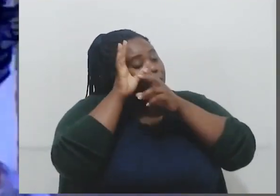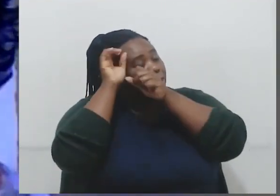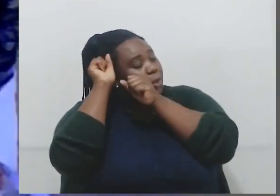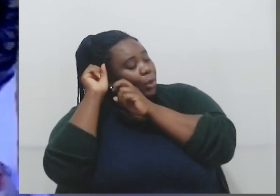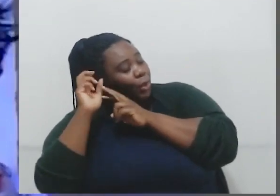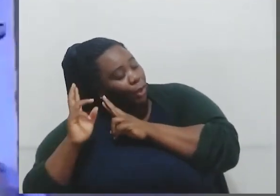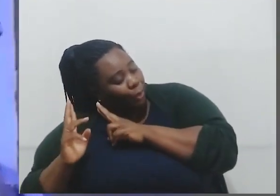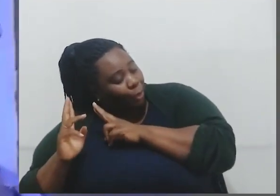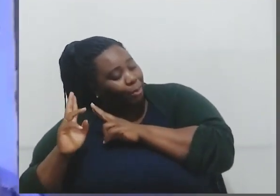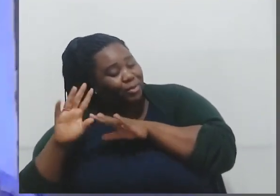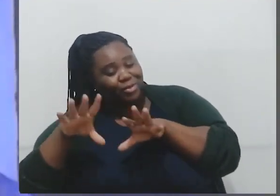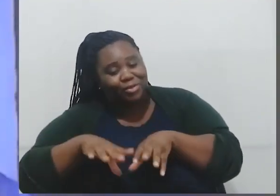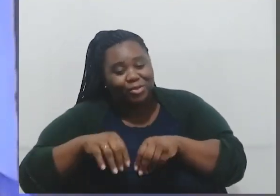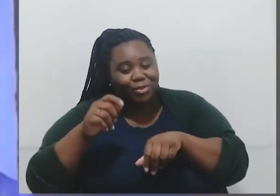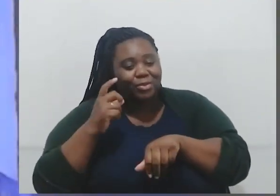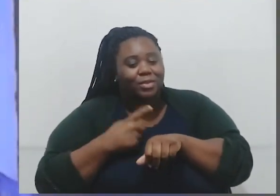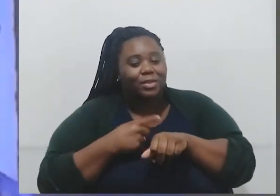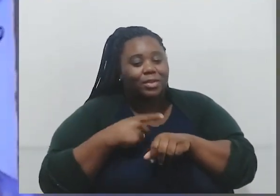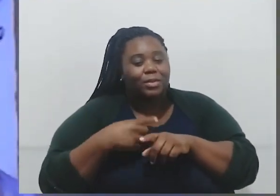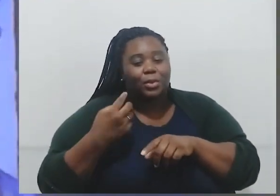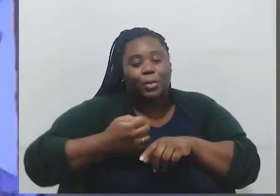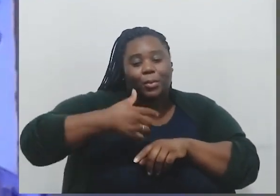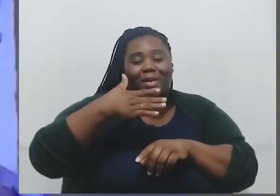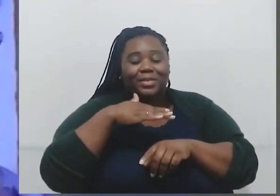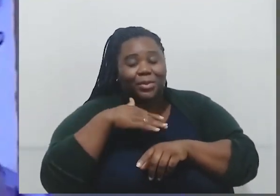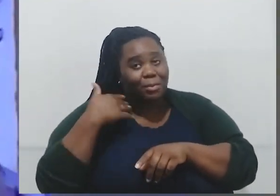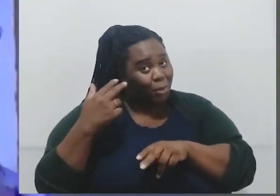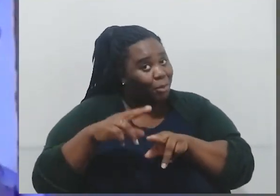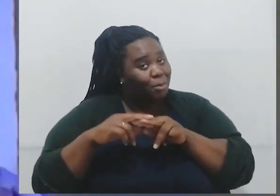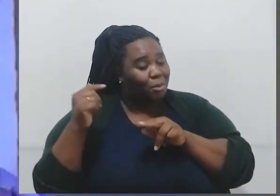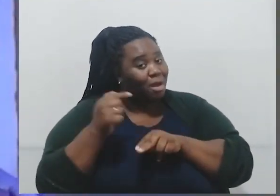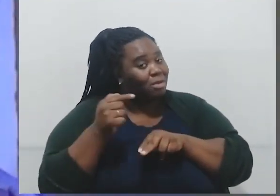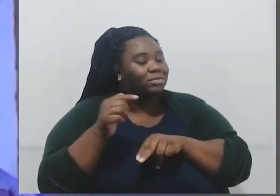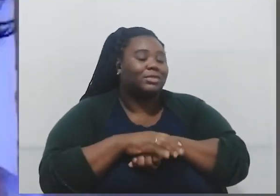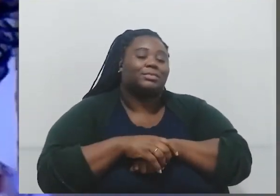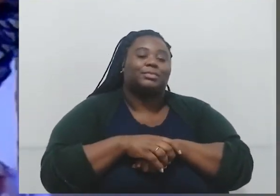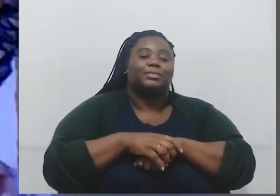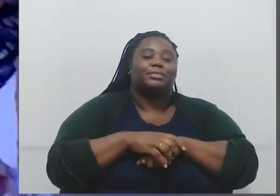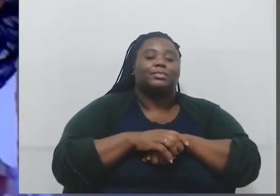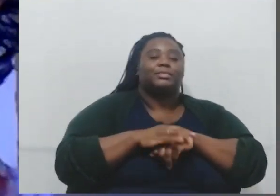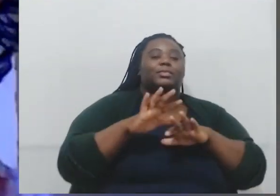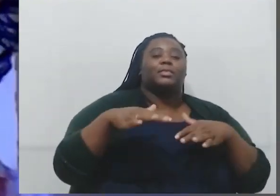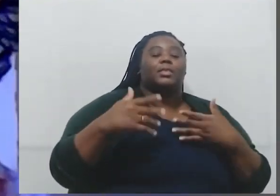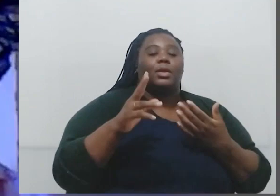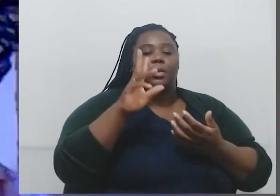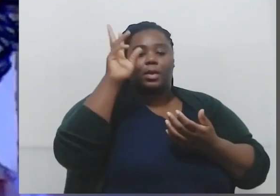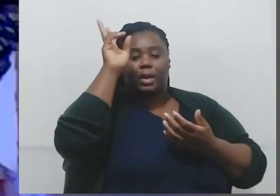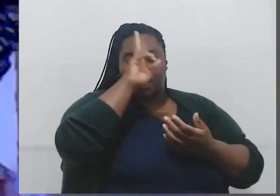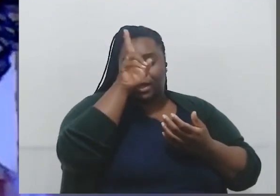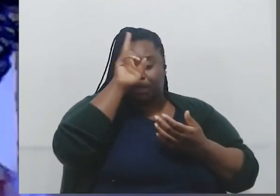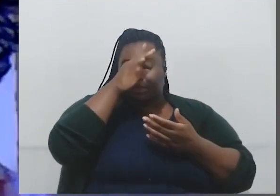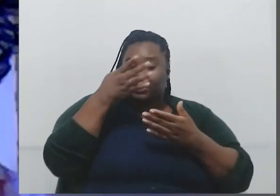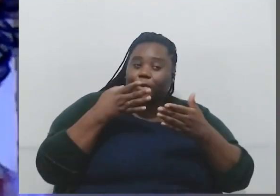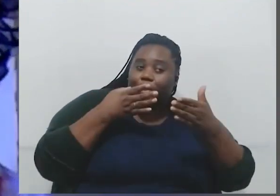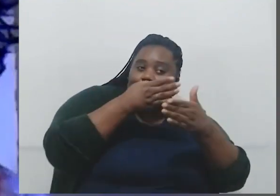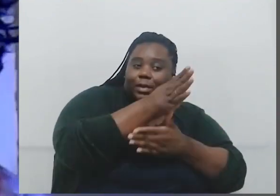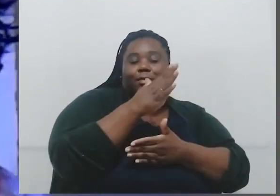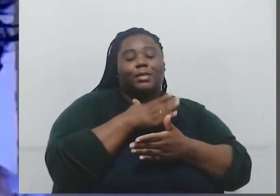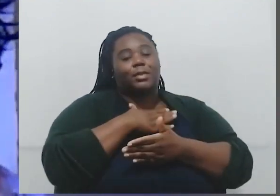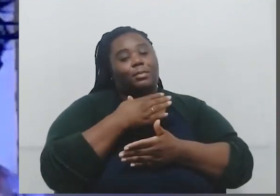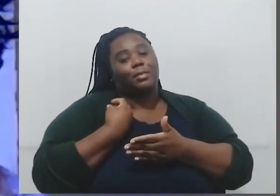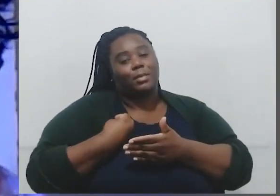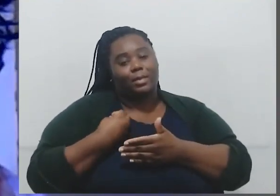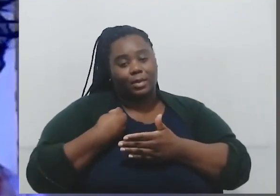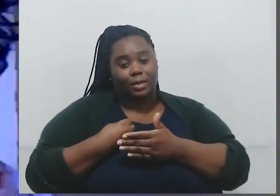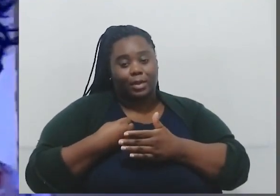gelado, quase perdeu o pulmão por causa disso. Então, a história dessa mulher me atravessa de sobremaneira. Então, o